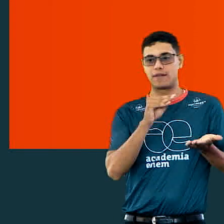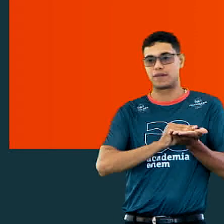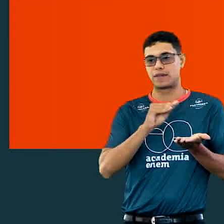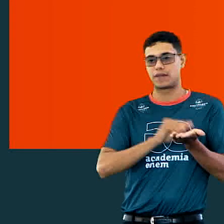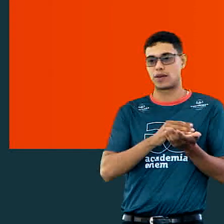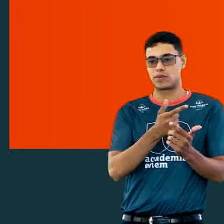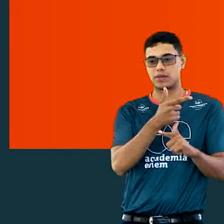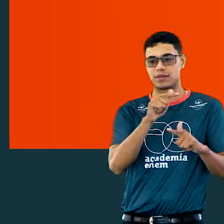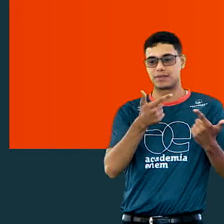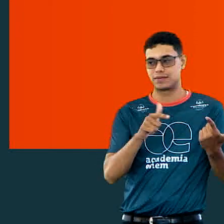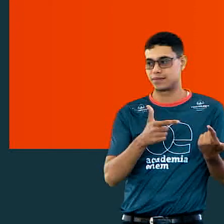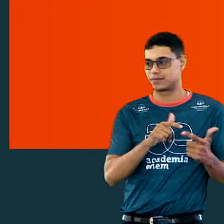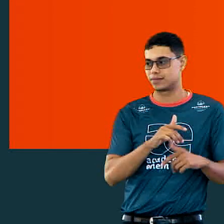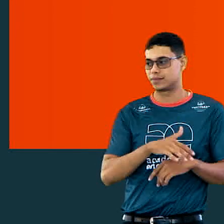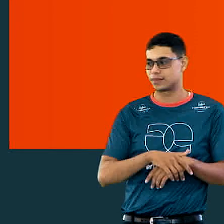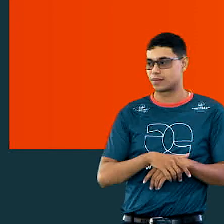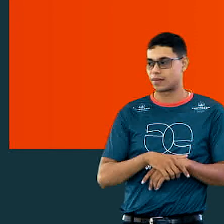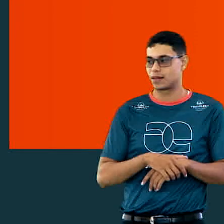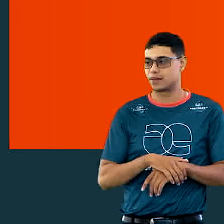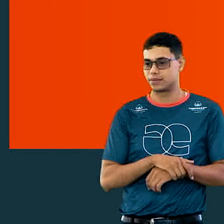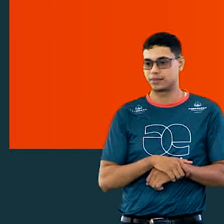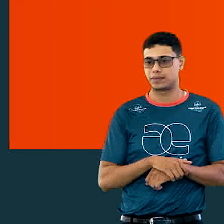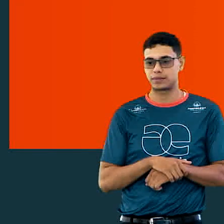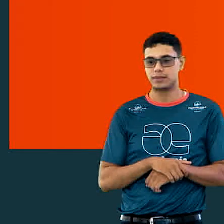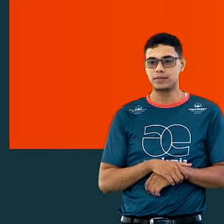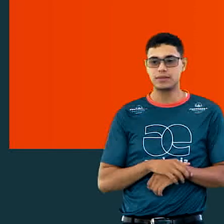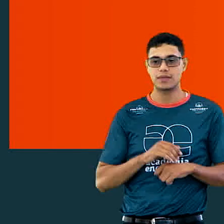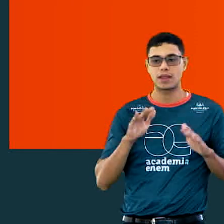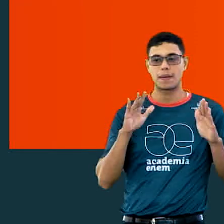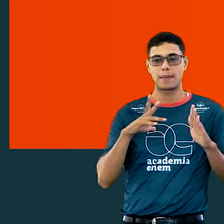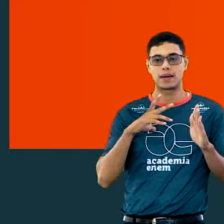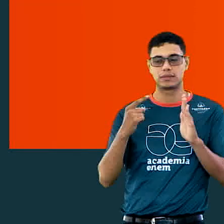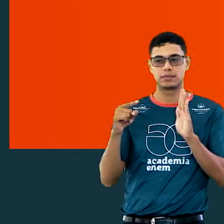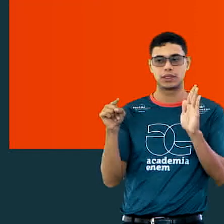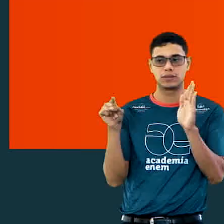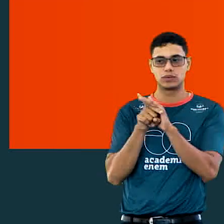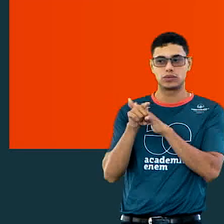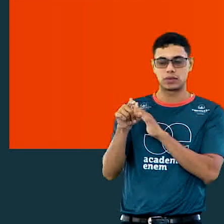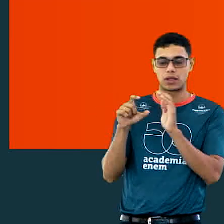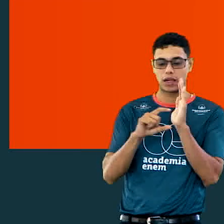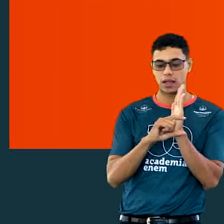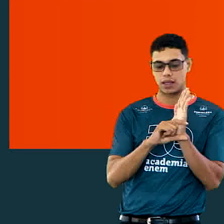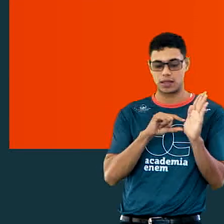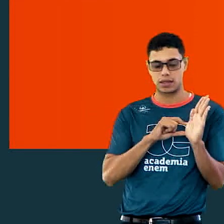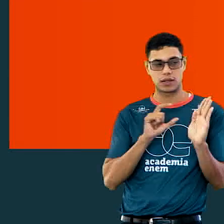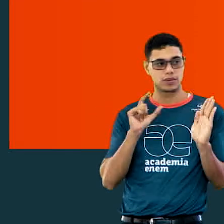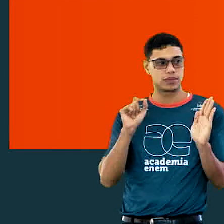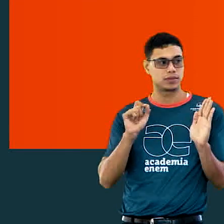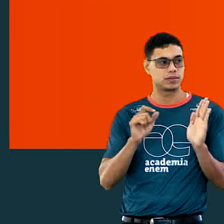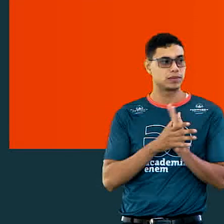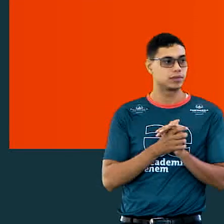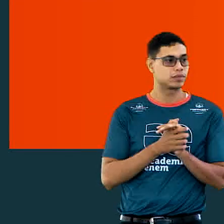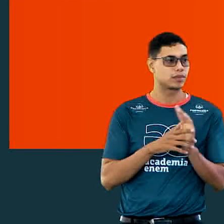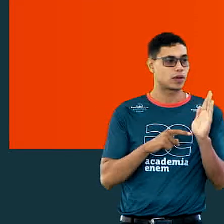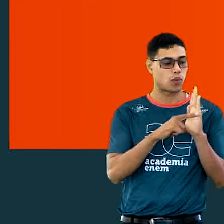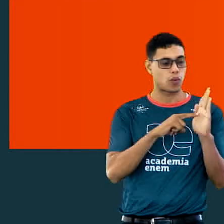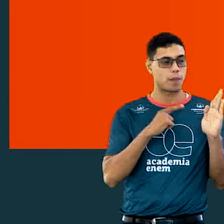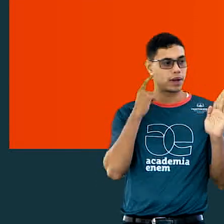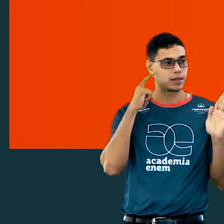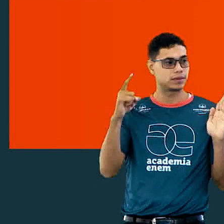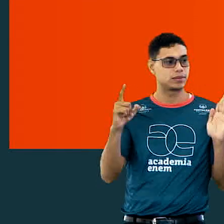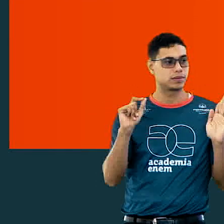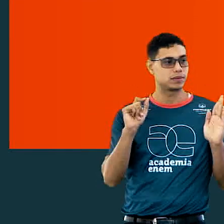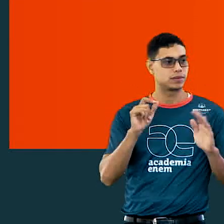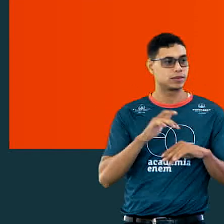a presença de amônia. Mas a pergunta que ele faz embaixo, dá uma olhada no comando da questão.